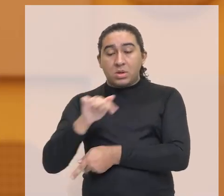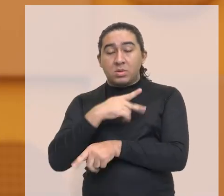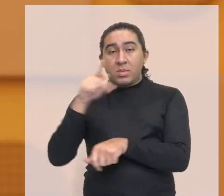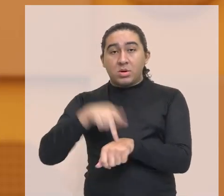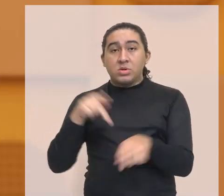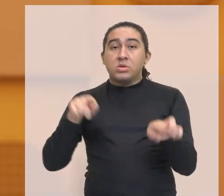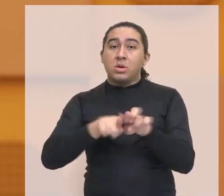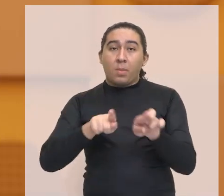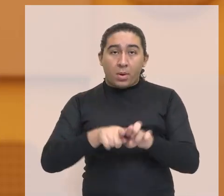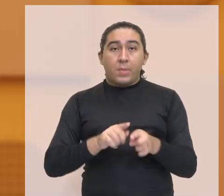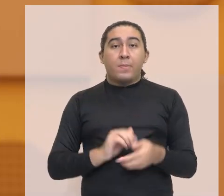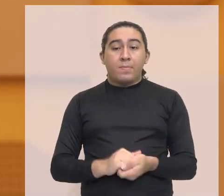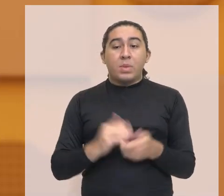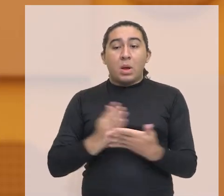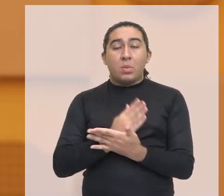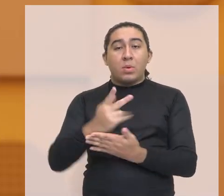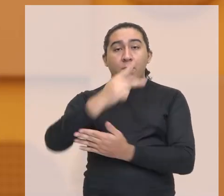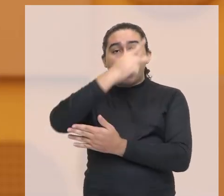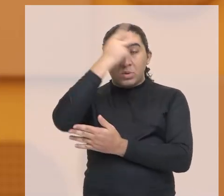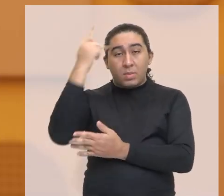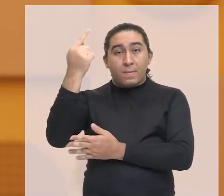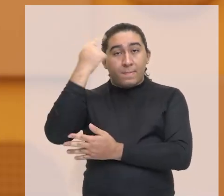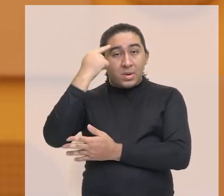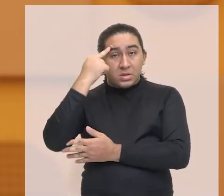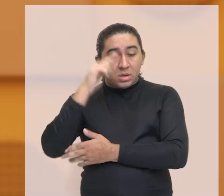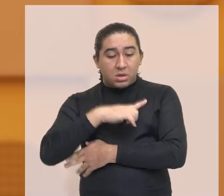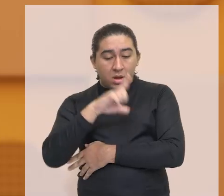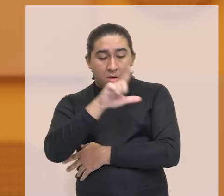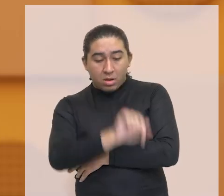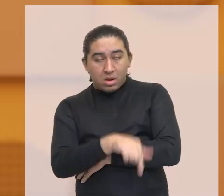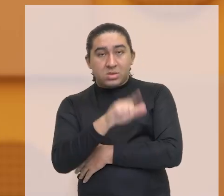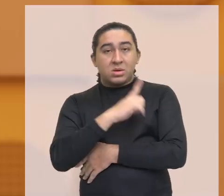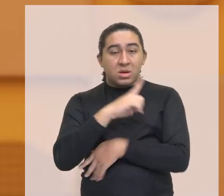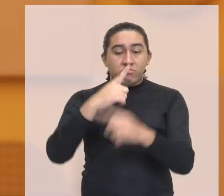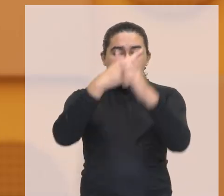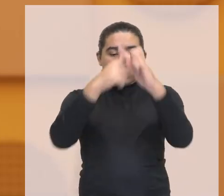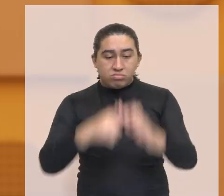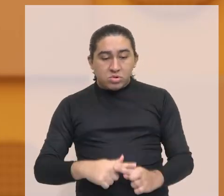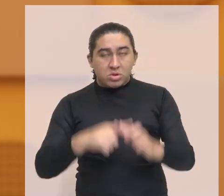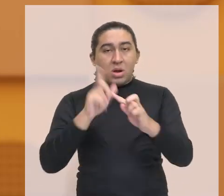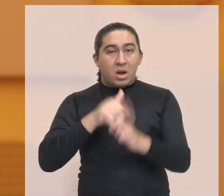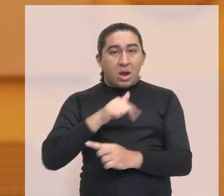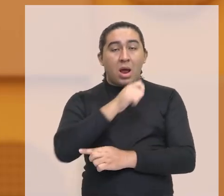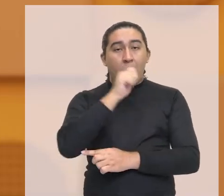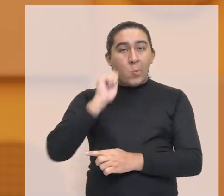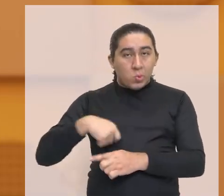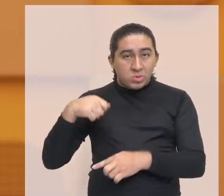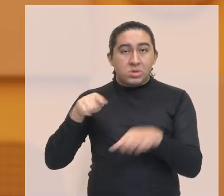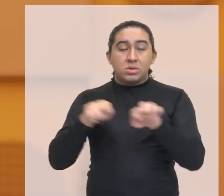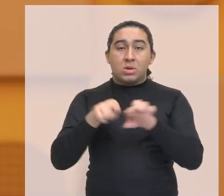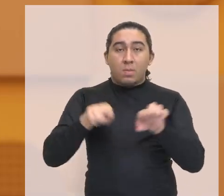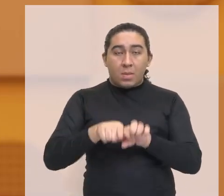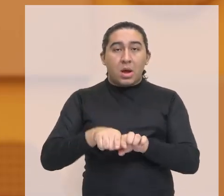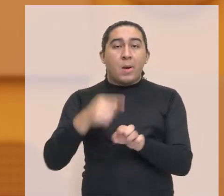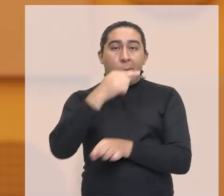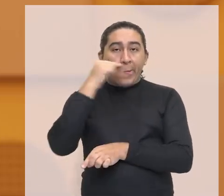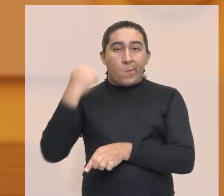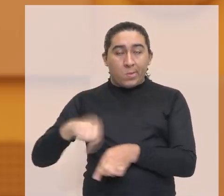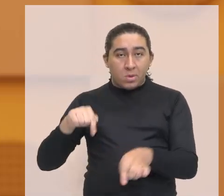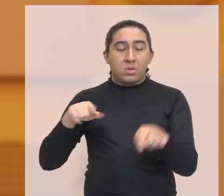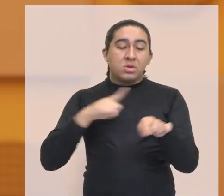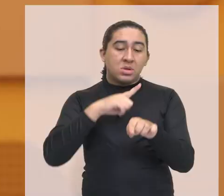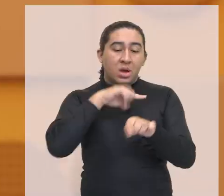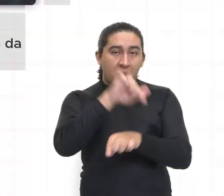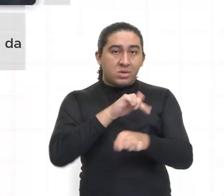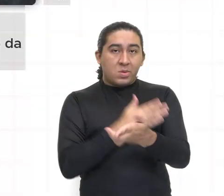muitos dizem, inclusive, que as grandes rivalidades entre a Rússia e a Ucrânia partem desse momento. Vamos então